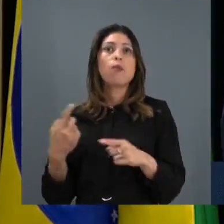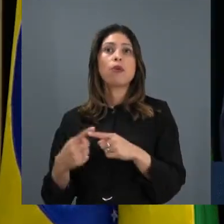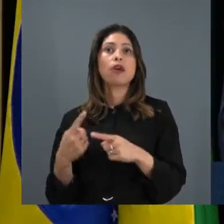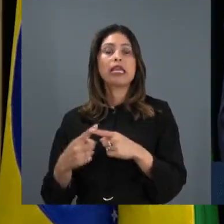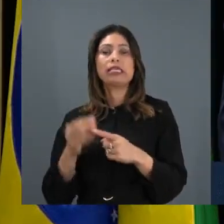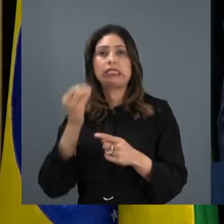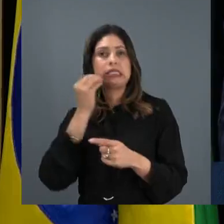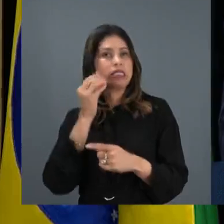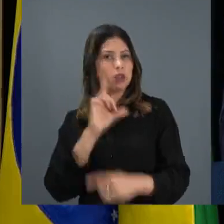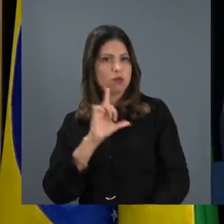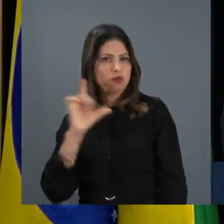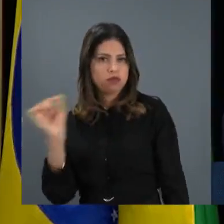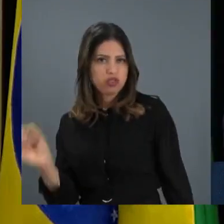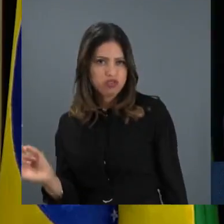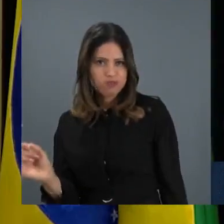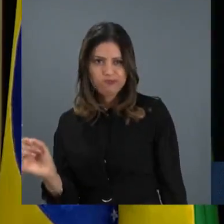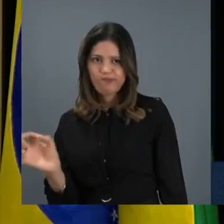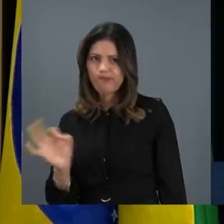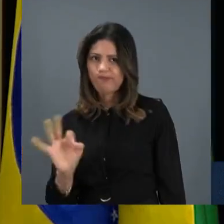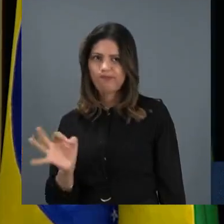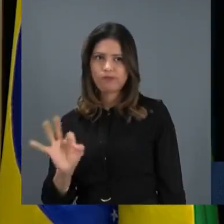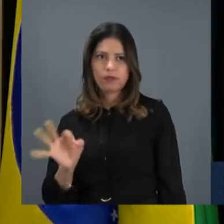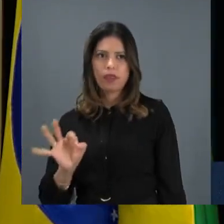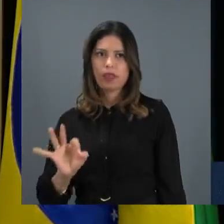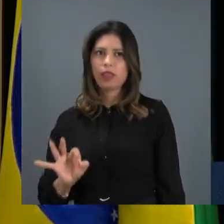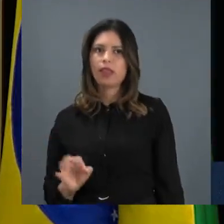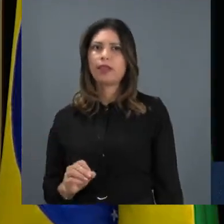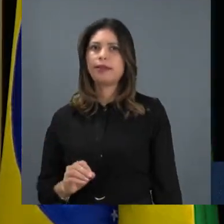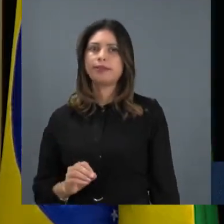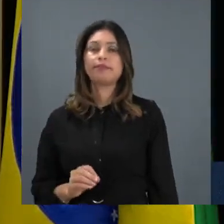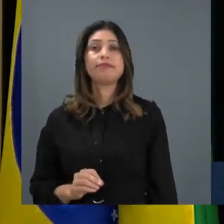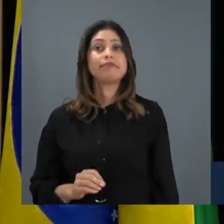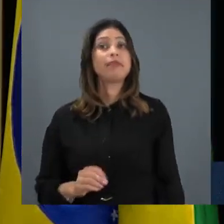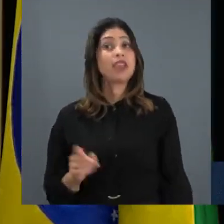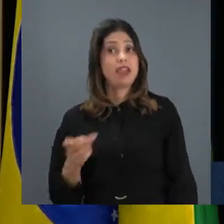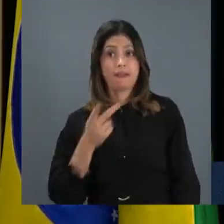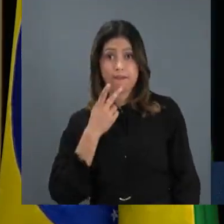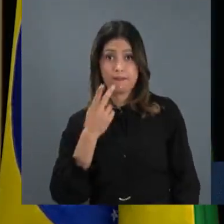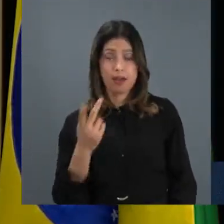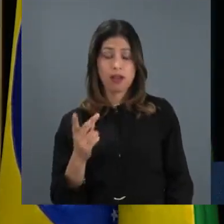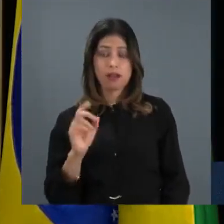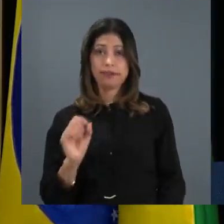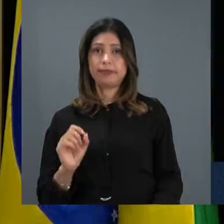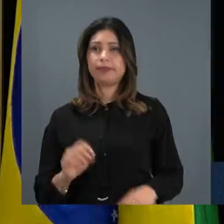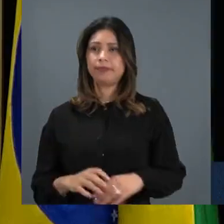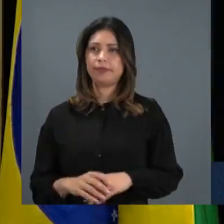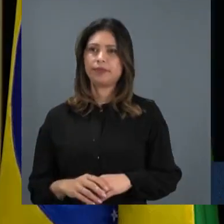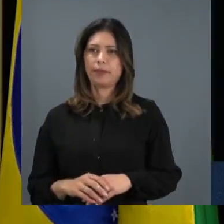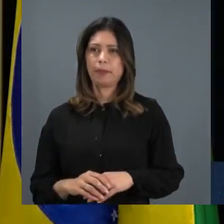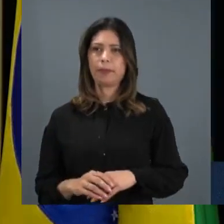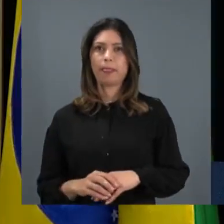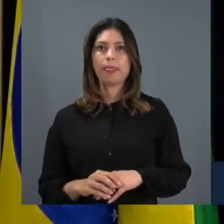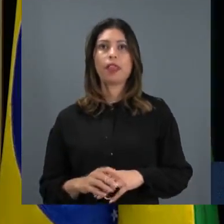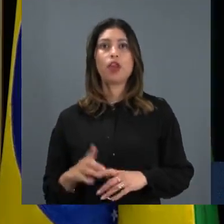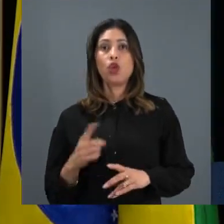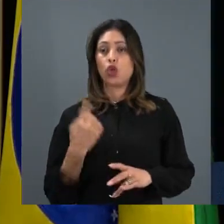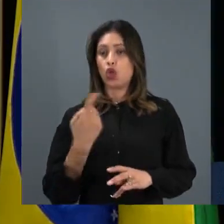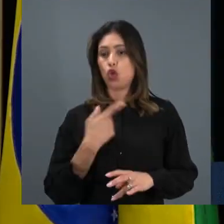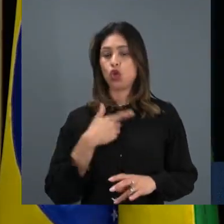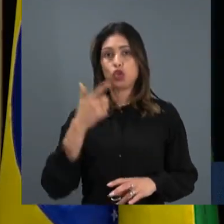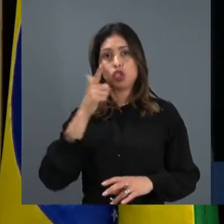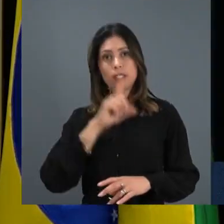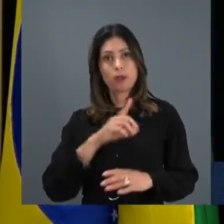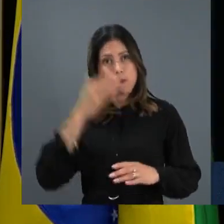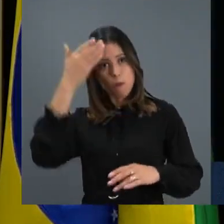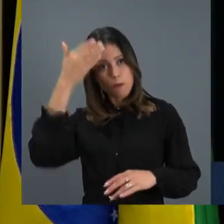fugir. E ele fala, a fala dele, né? E a gente comprova isso até